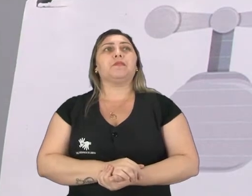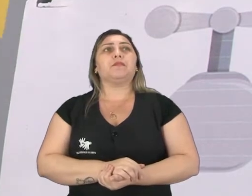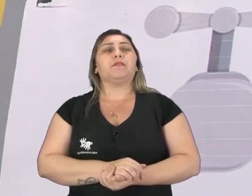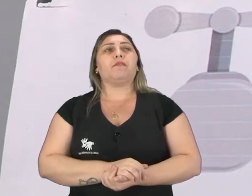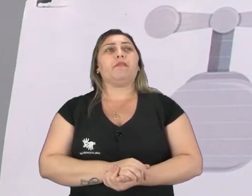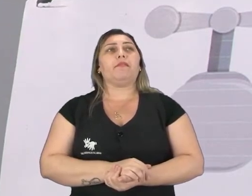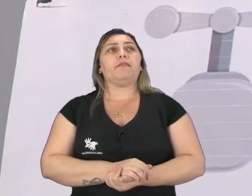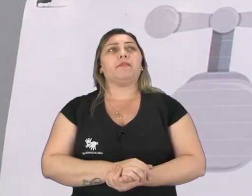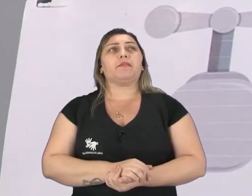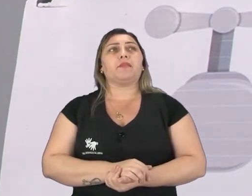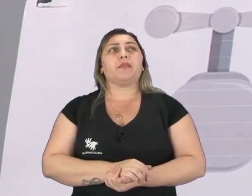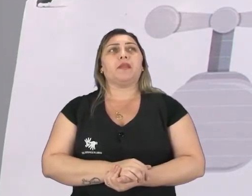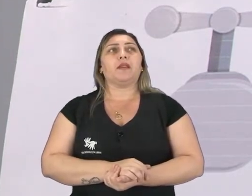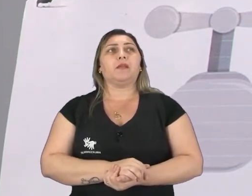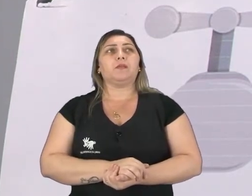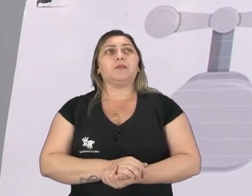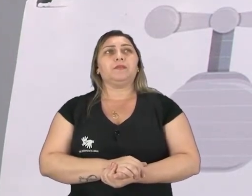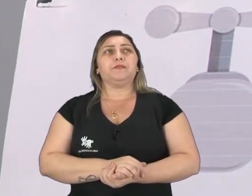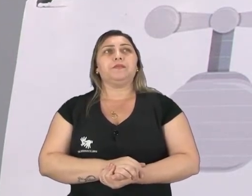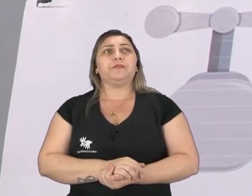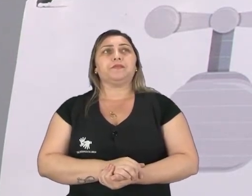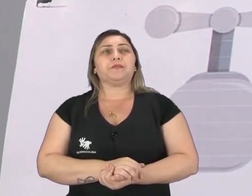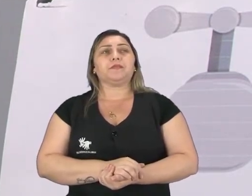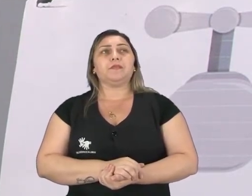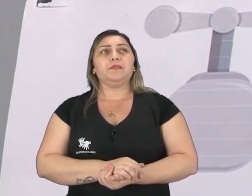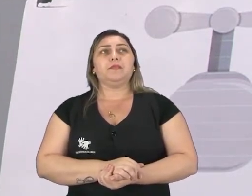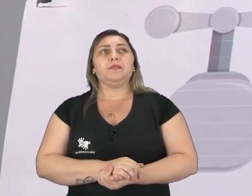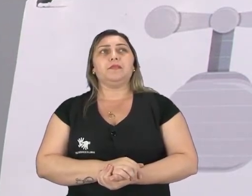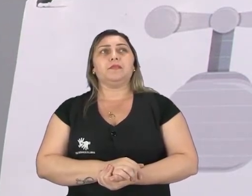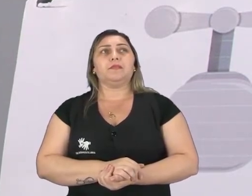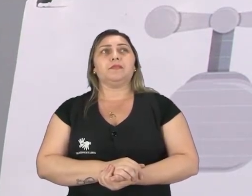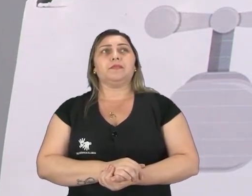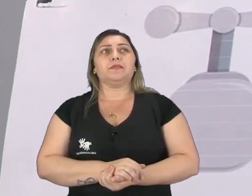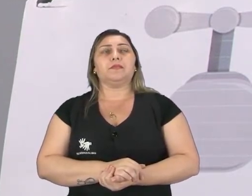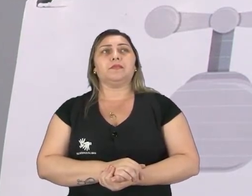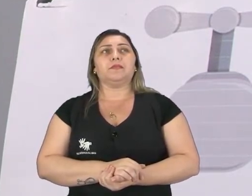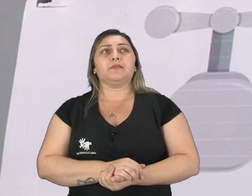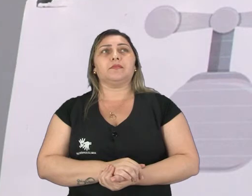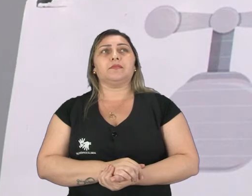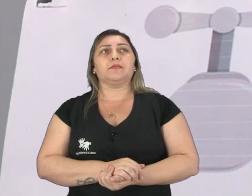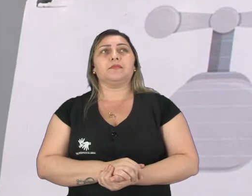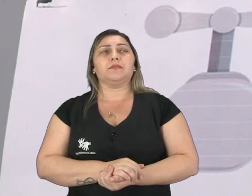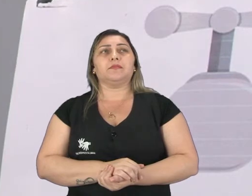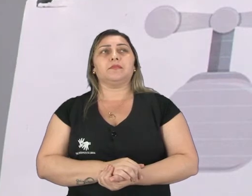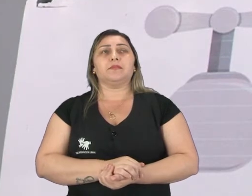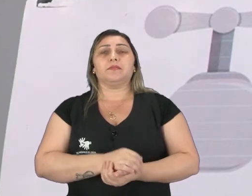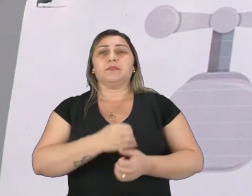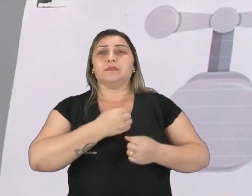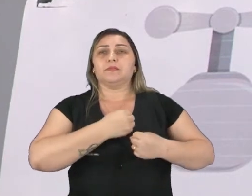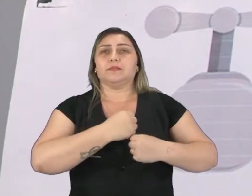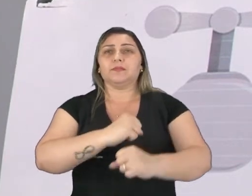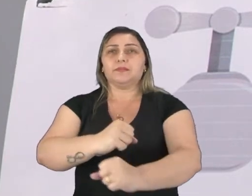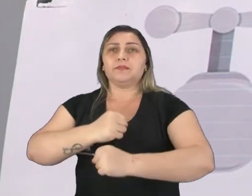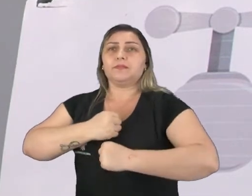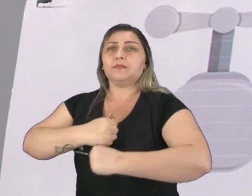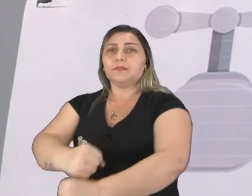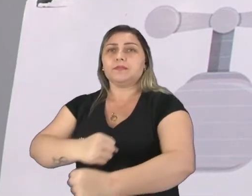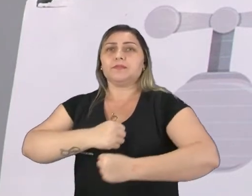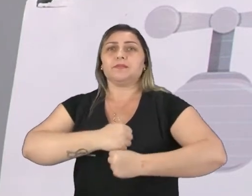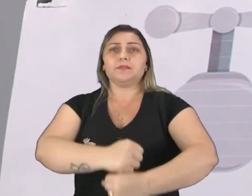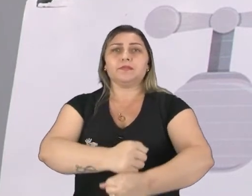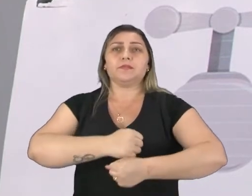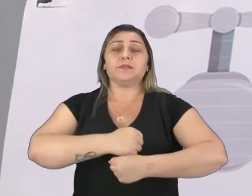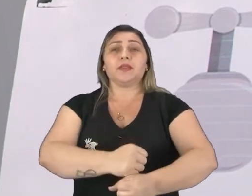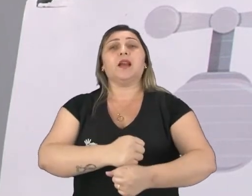ver uma outra. Olha. Ao lavar as nossas calçadas.